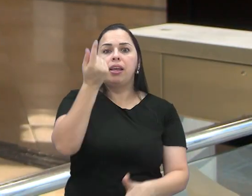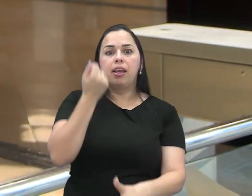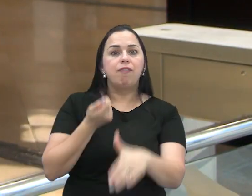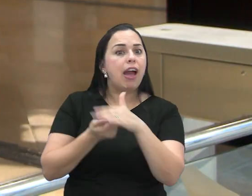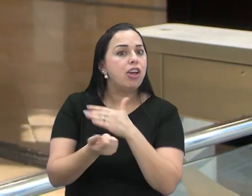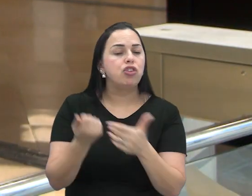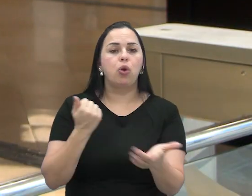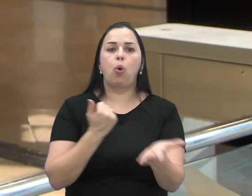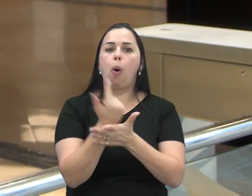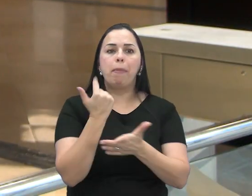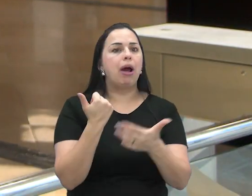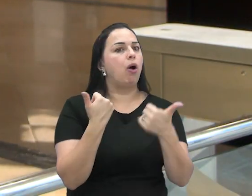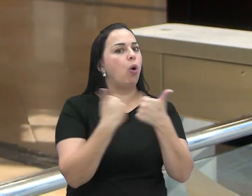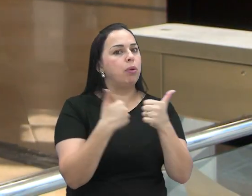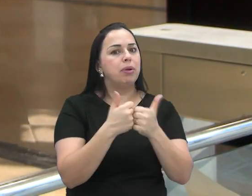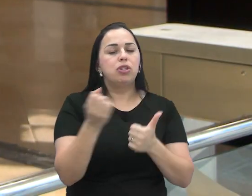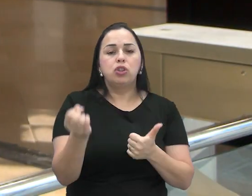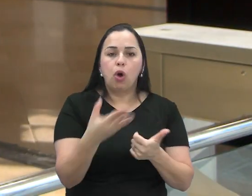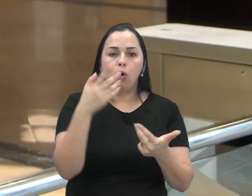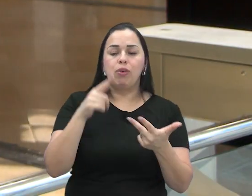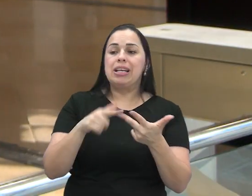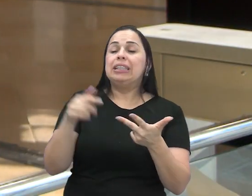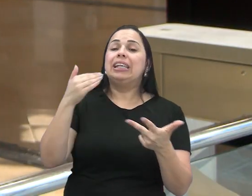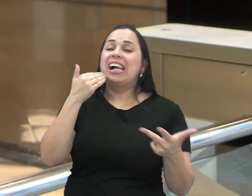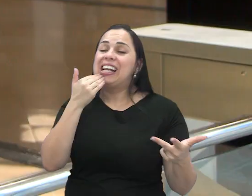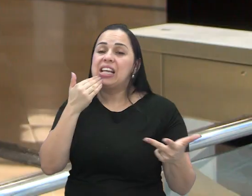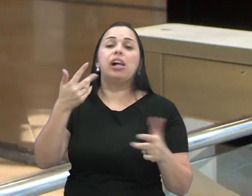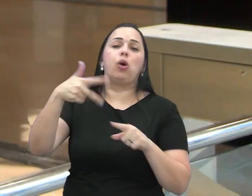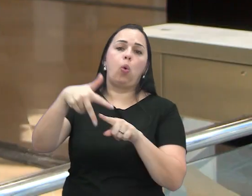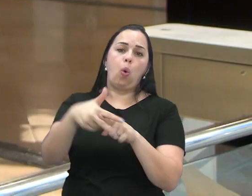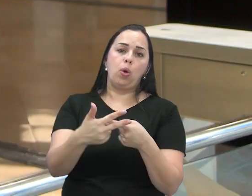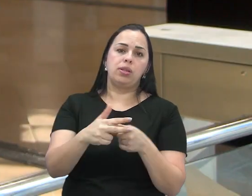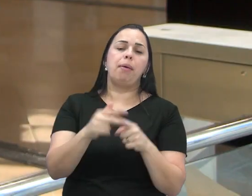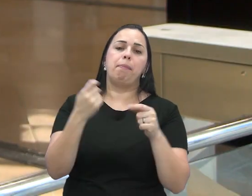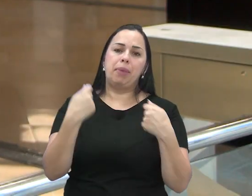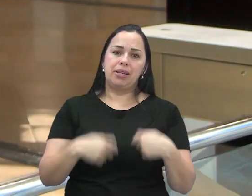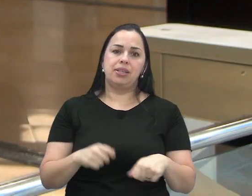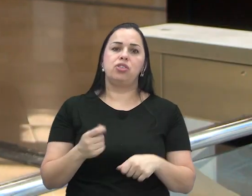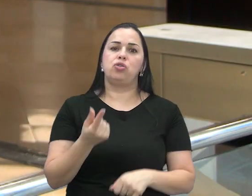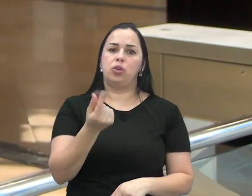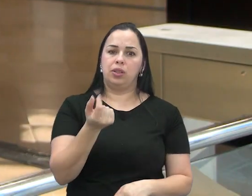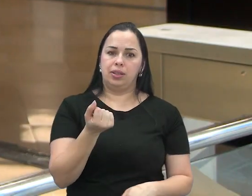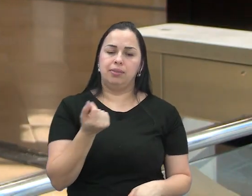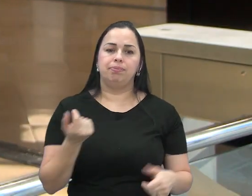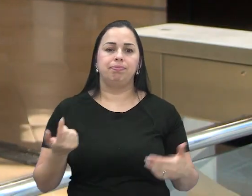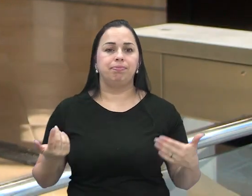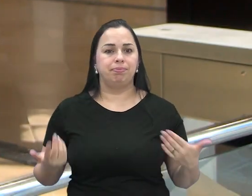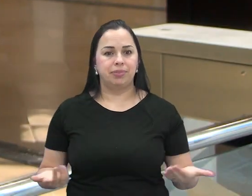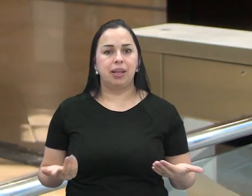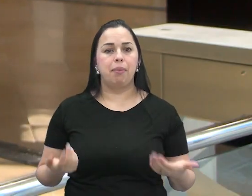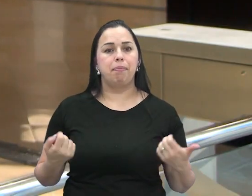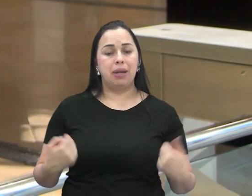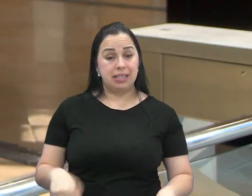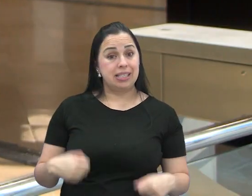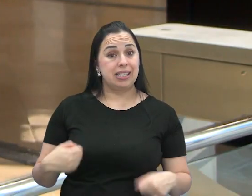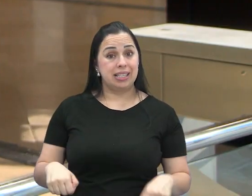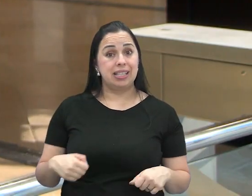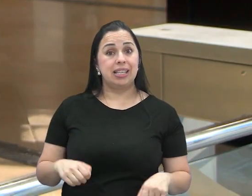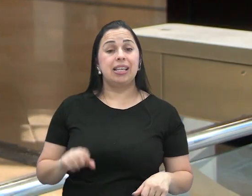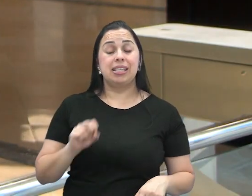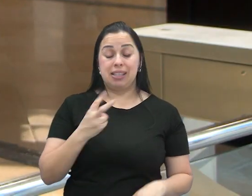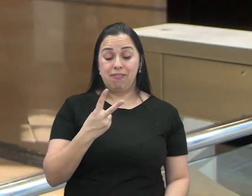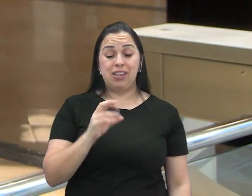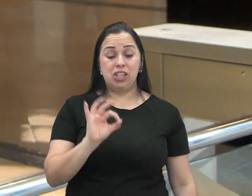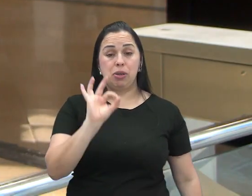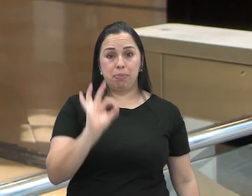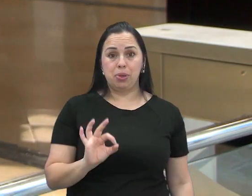ônibus novo, né? Consertar os que estão ruins, né? Então tem que ter um reajuste. Agora, né? Precisa ver